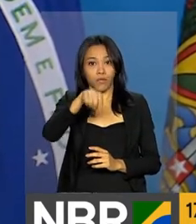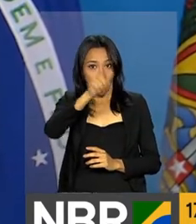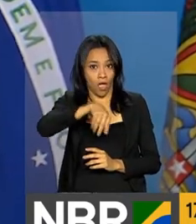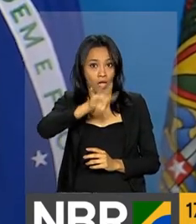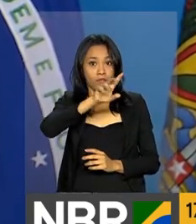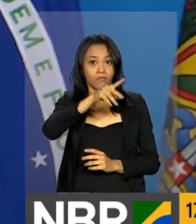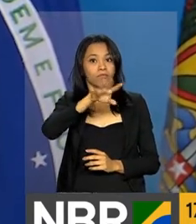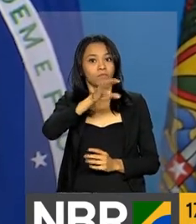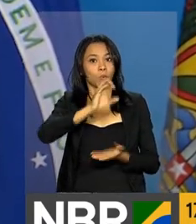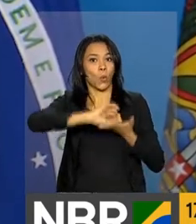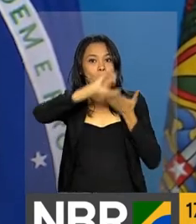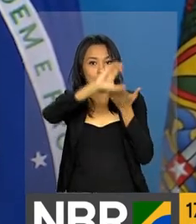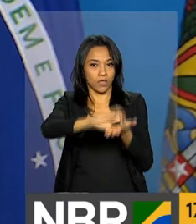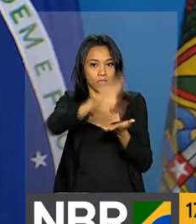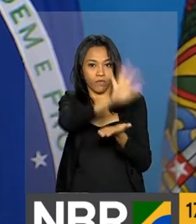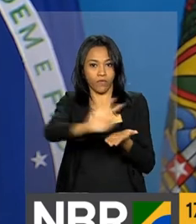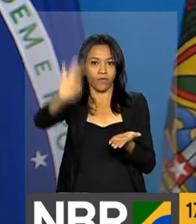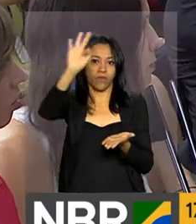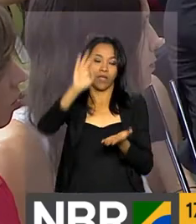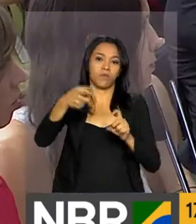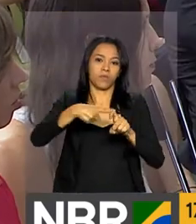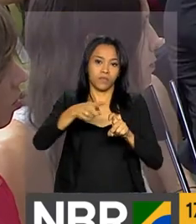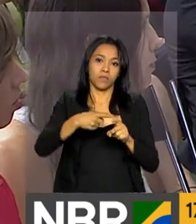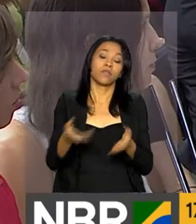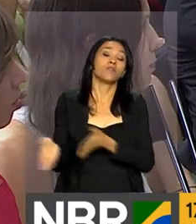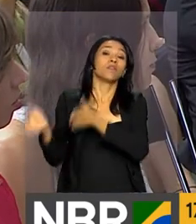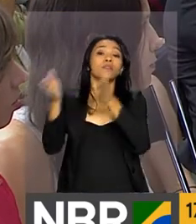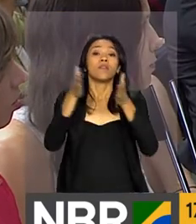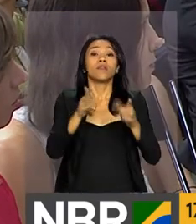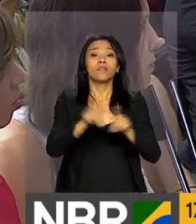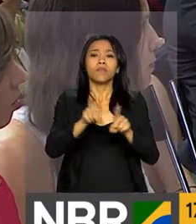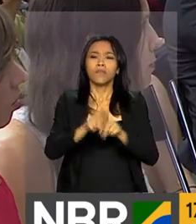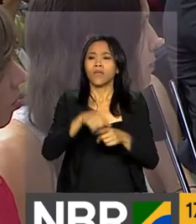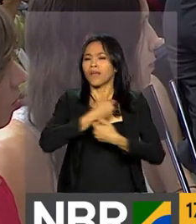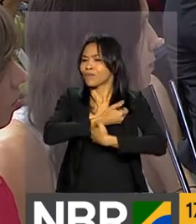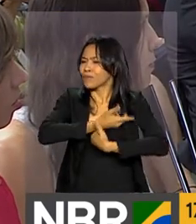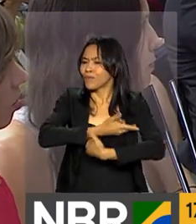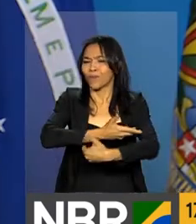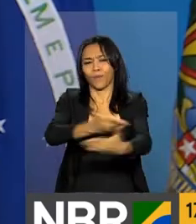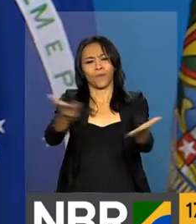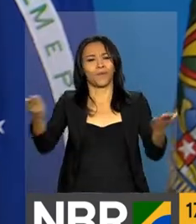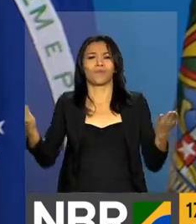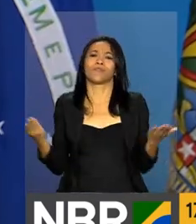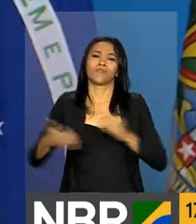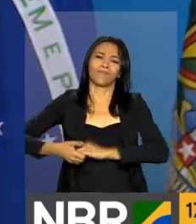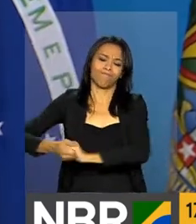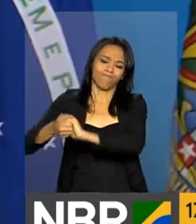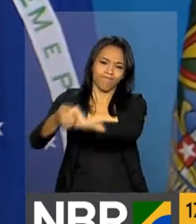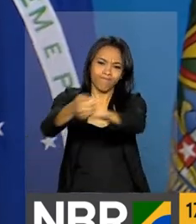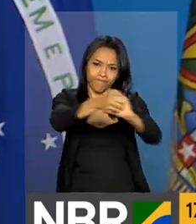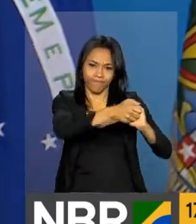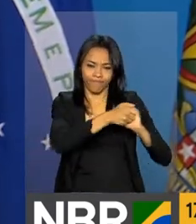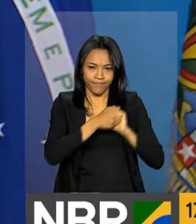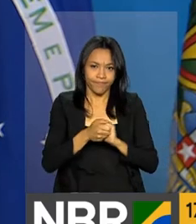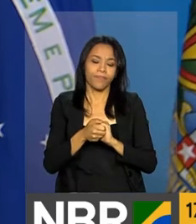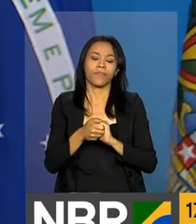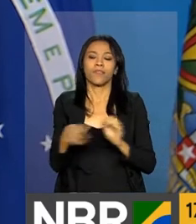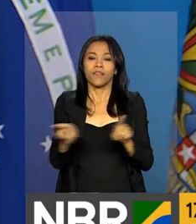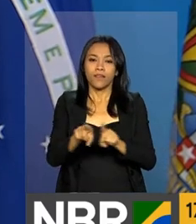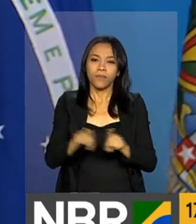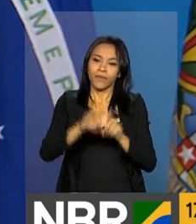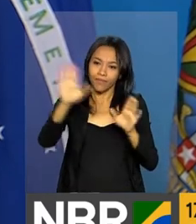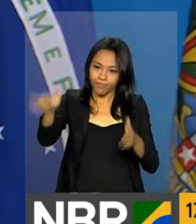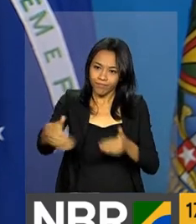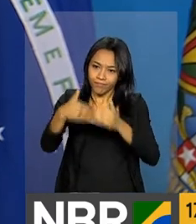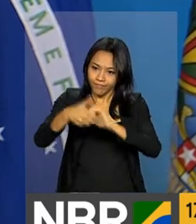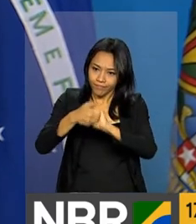nome de quem eu tomo a liberdade de cumprimentar a todos os agraciados. E também cumprimento as senhoras